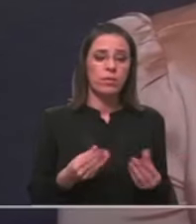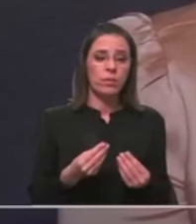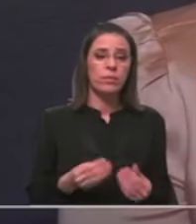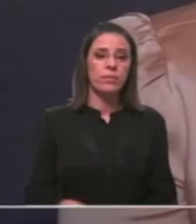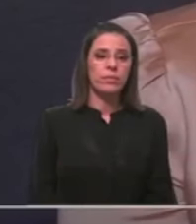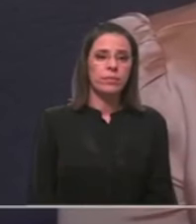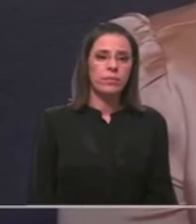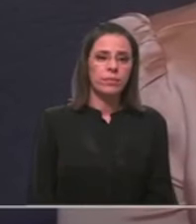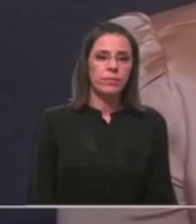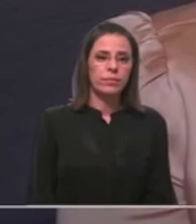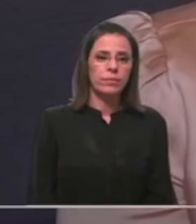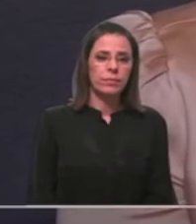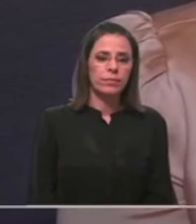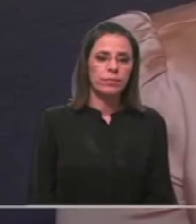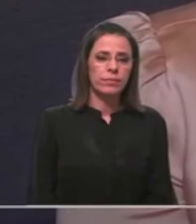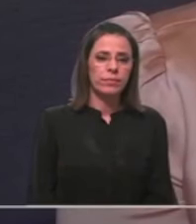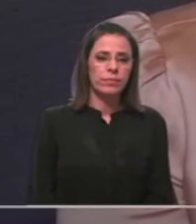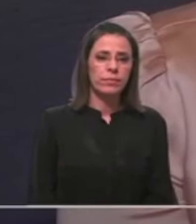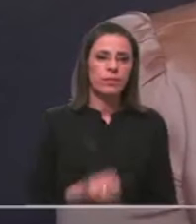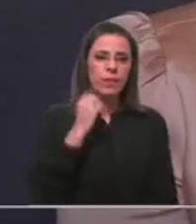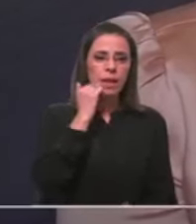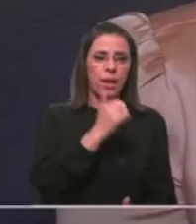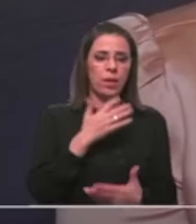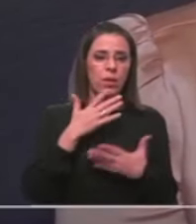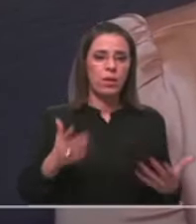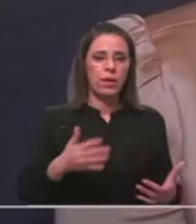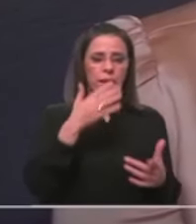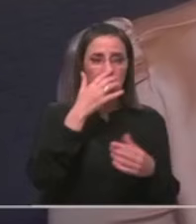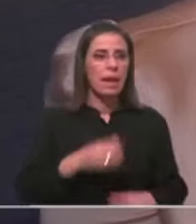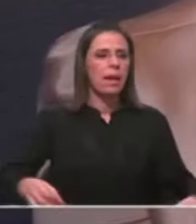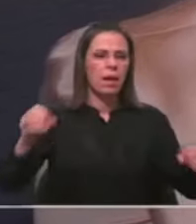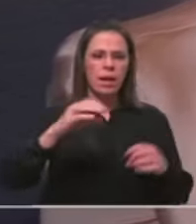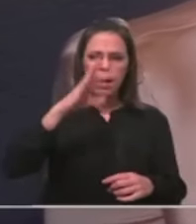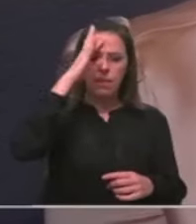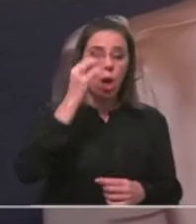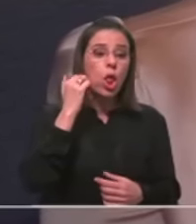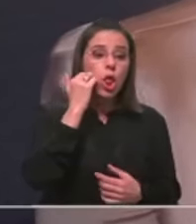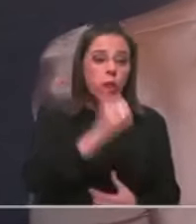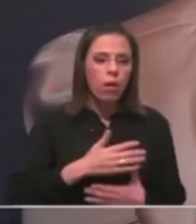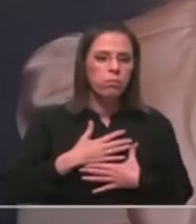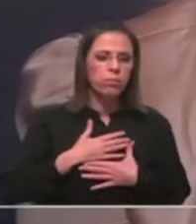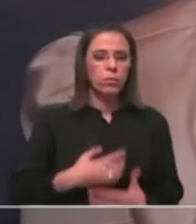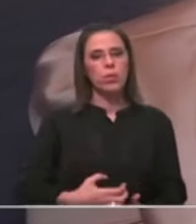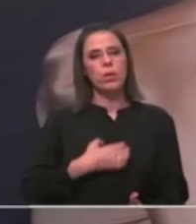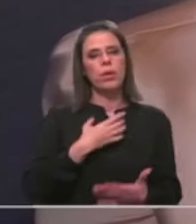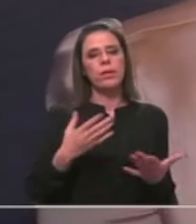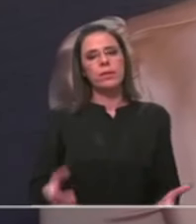Muito, muito, muito. É uma dor muito grande, ninguém imagina a dor enorme que eu